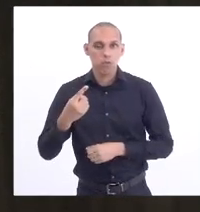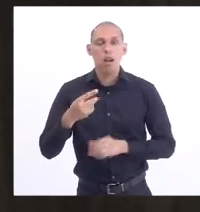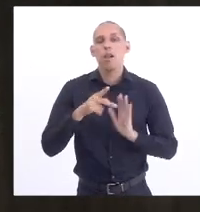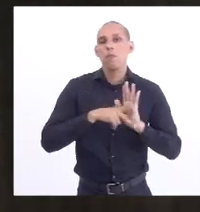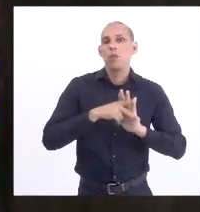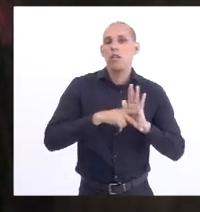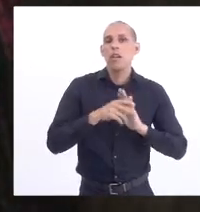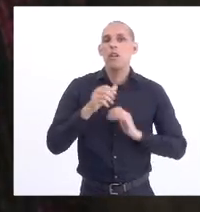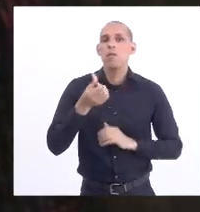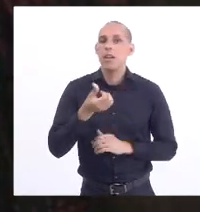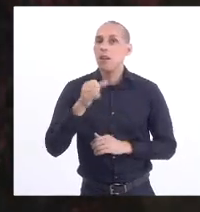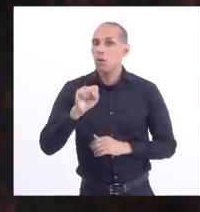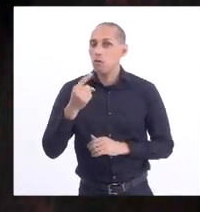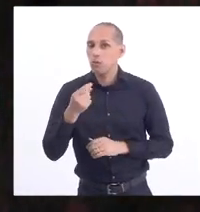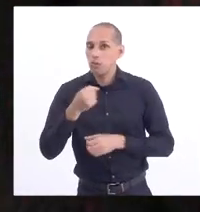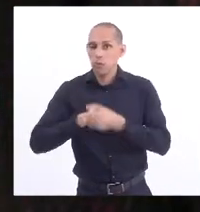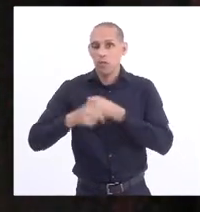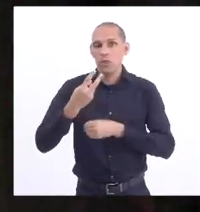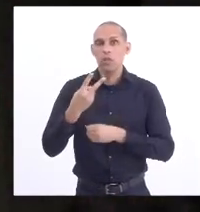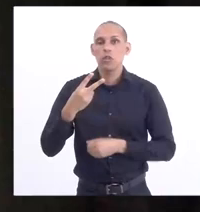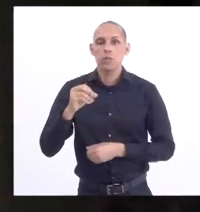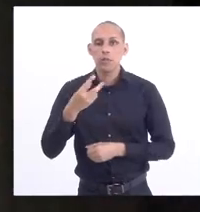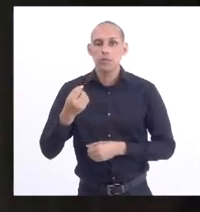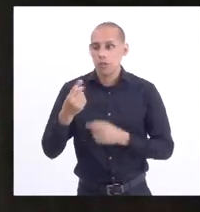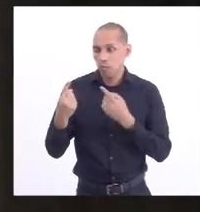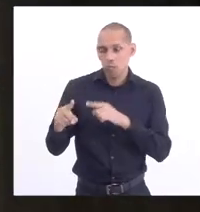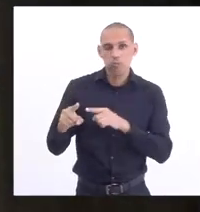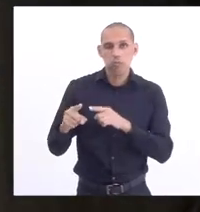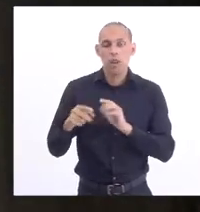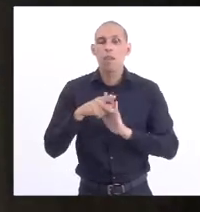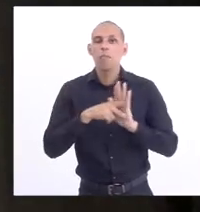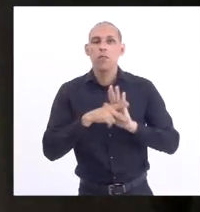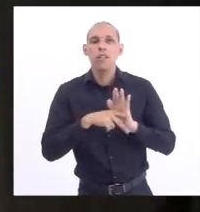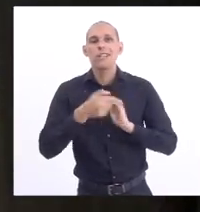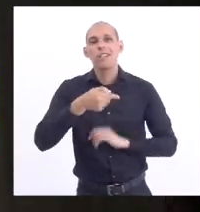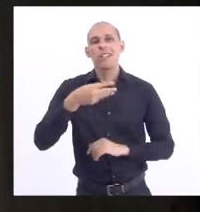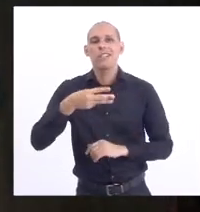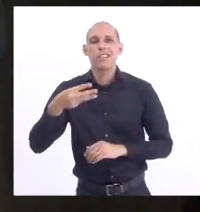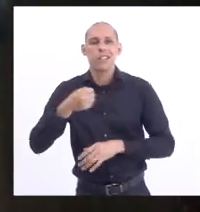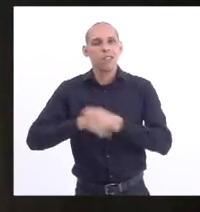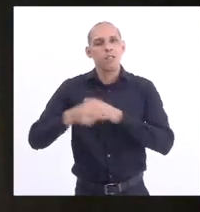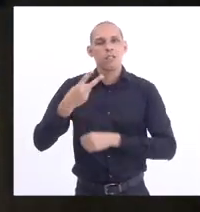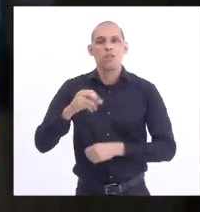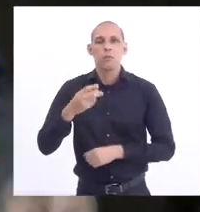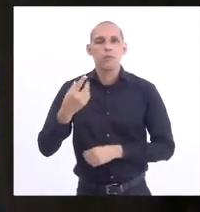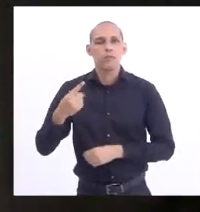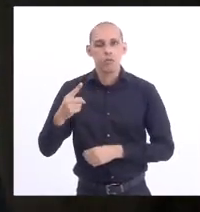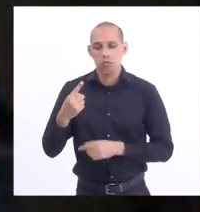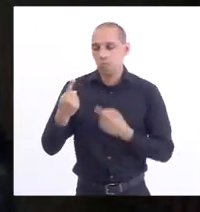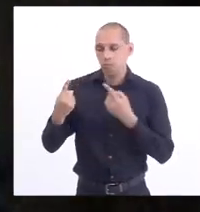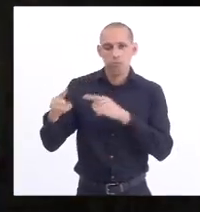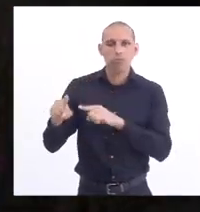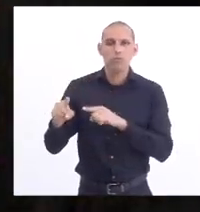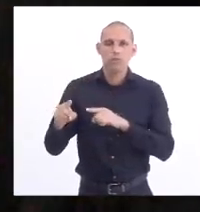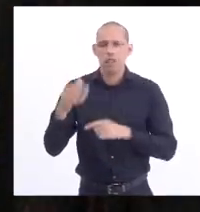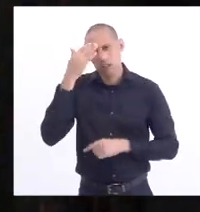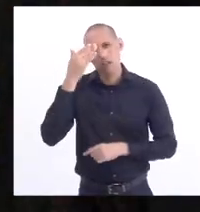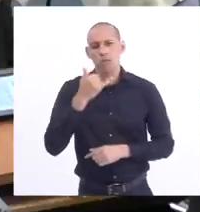resolução 681-2021, contrário. E projeto de resolução 733-2021, contrário. Agradeço e me